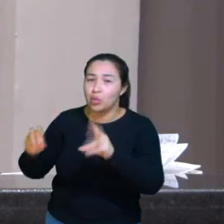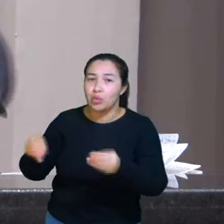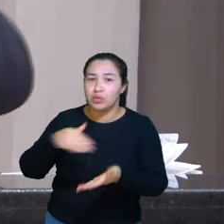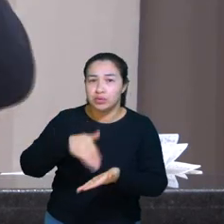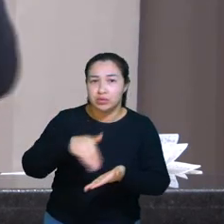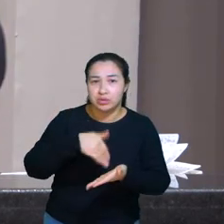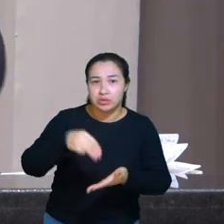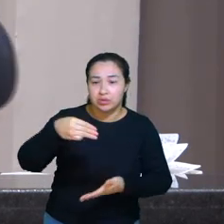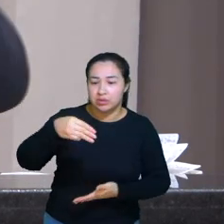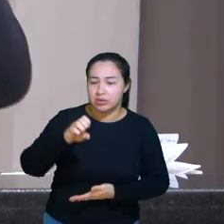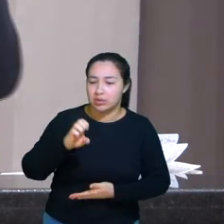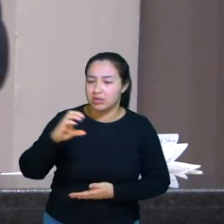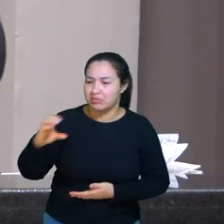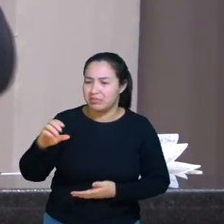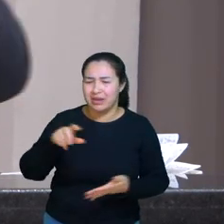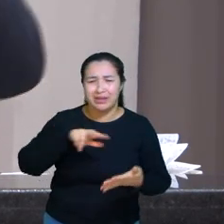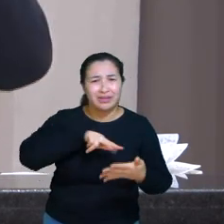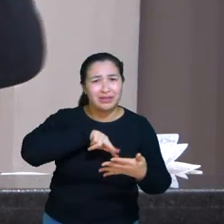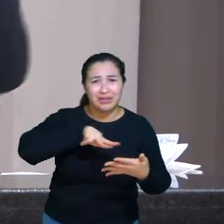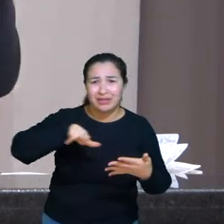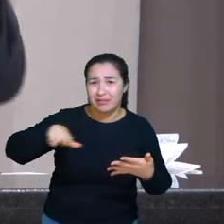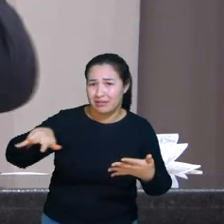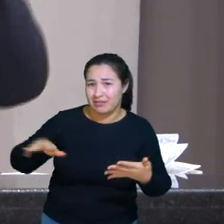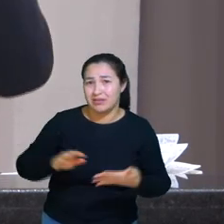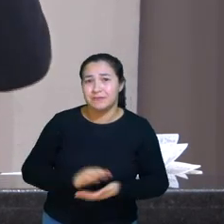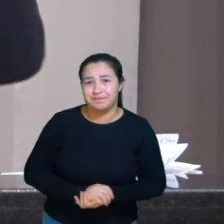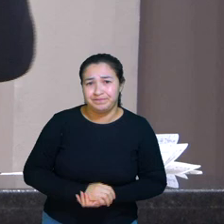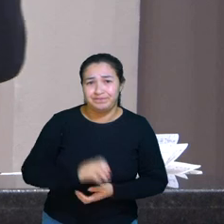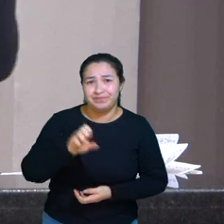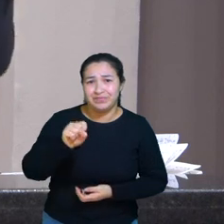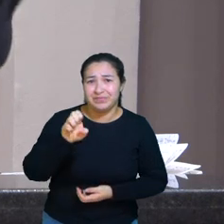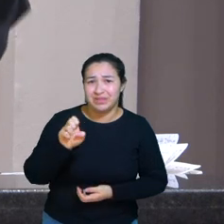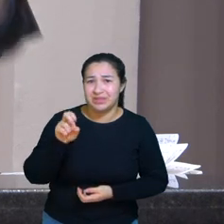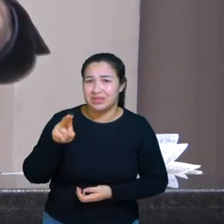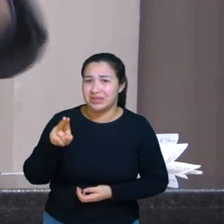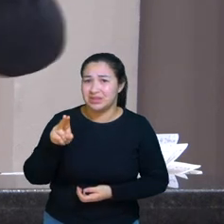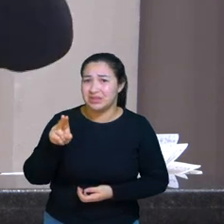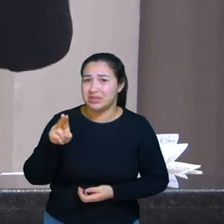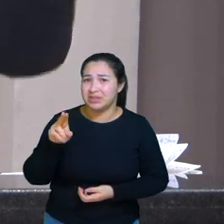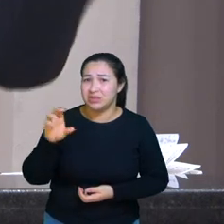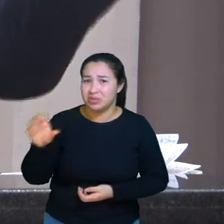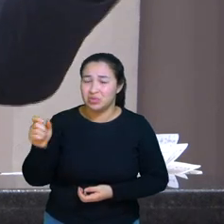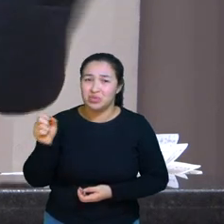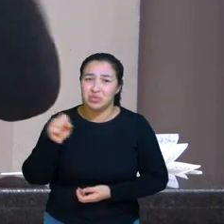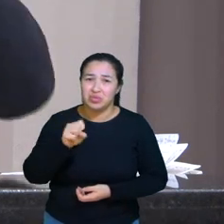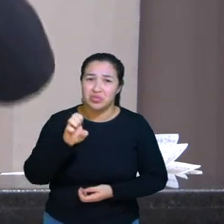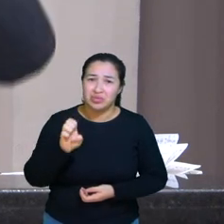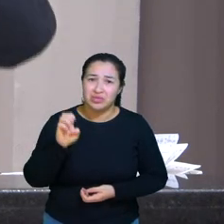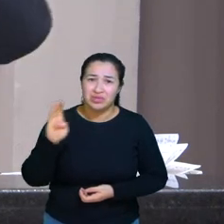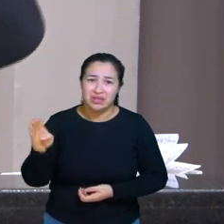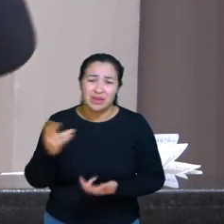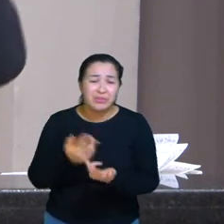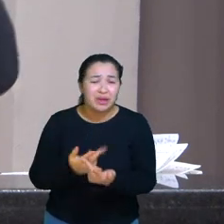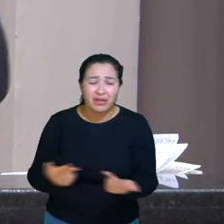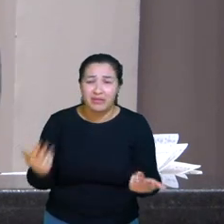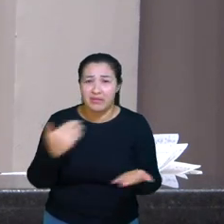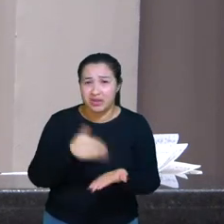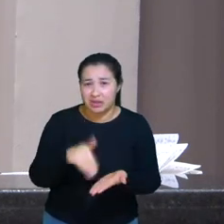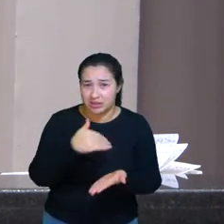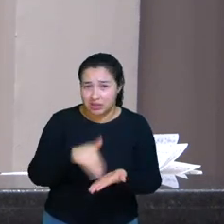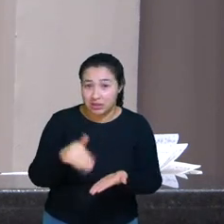ctec ser czu SAS eh Seb e secadi então a secretaria